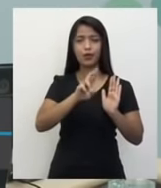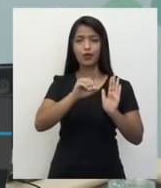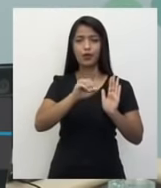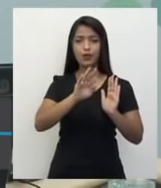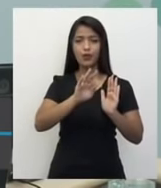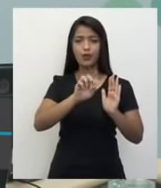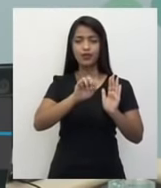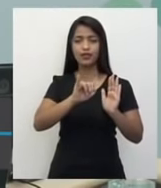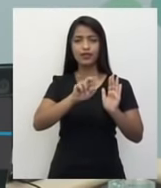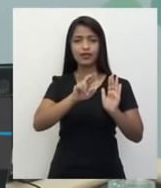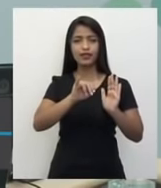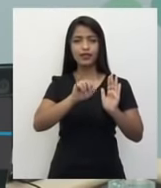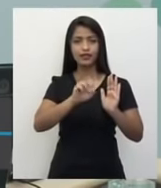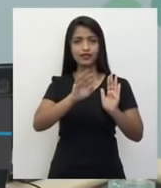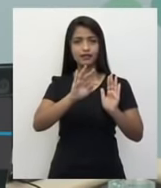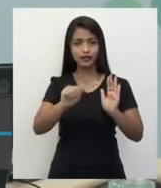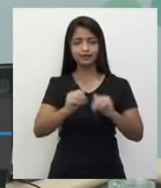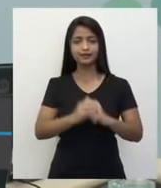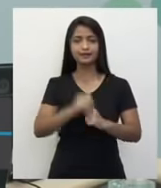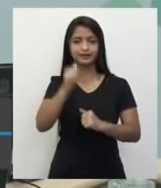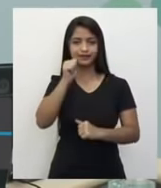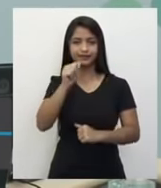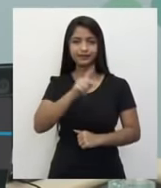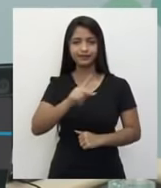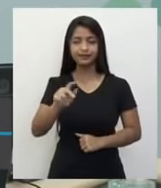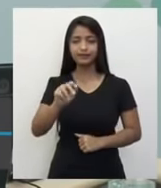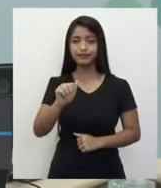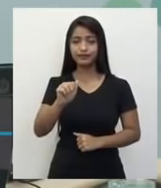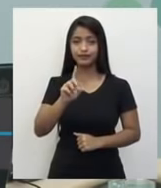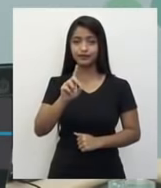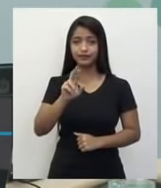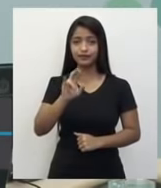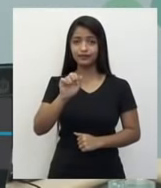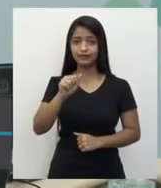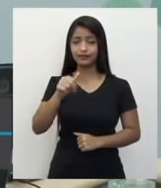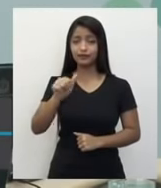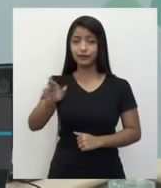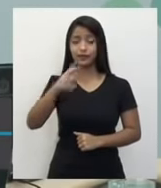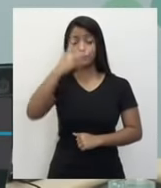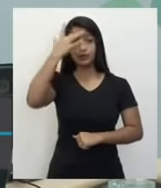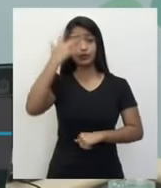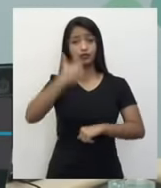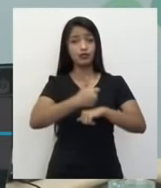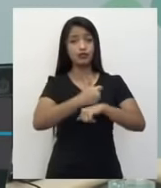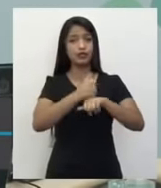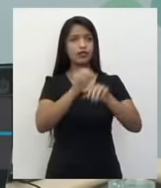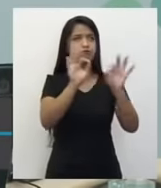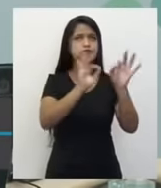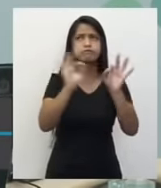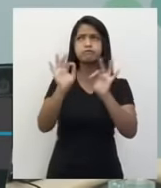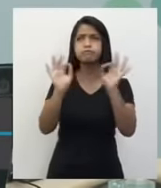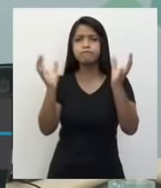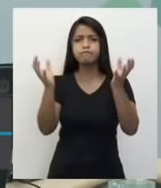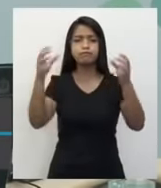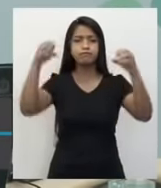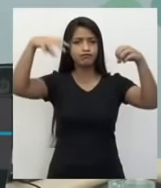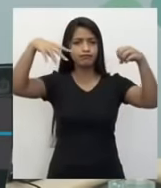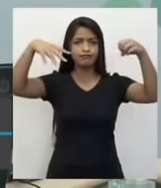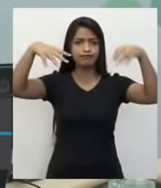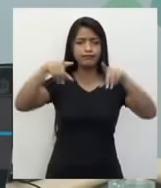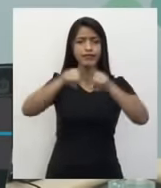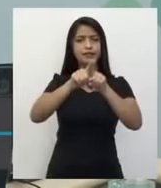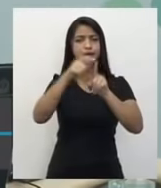A professora Adriana, obrigada, professora, iluminador e maquiador. O Caio, figurinista,